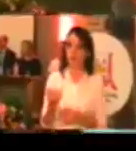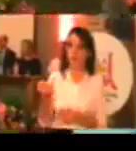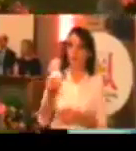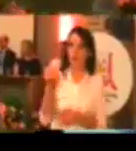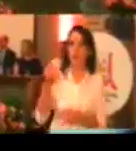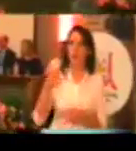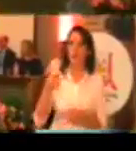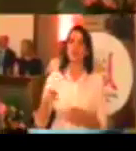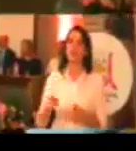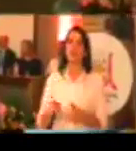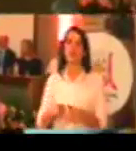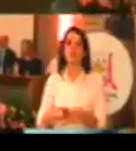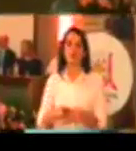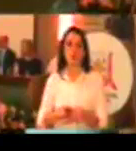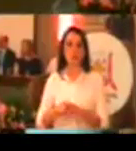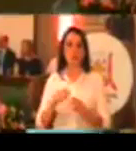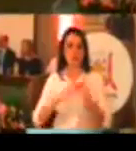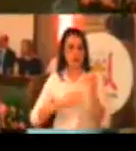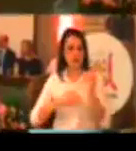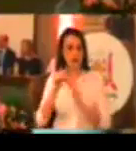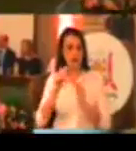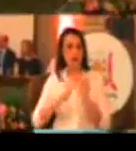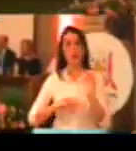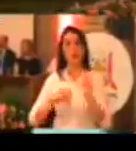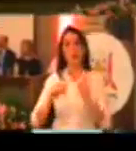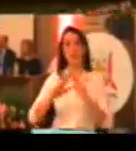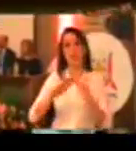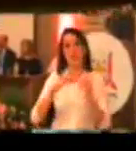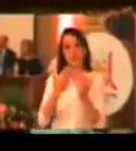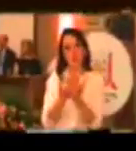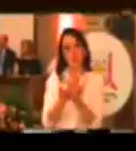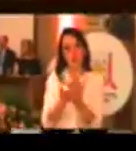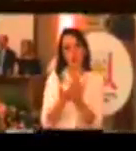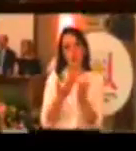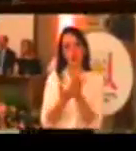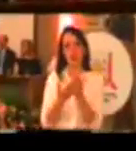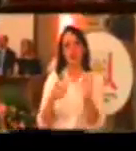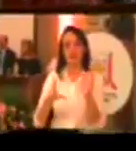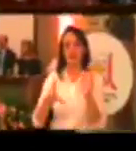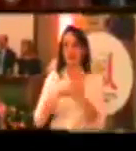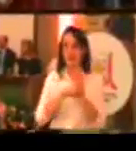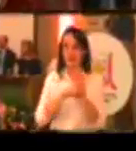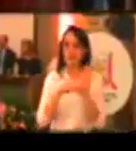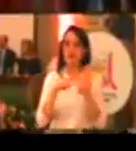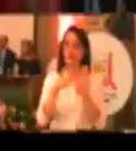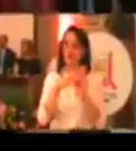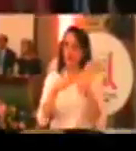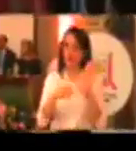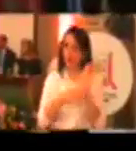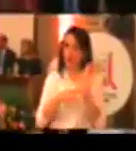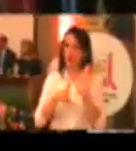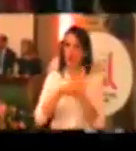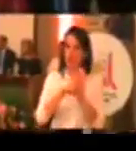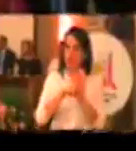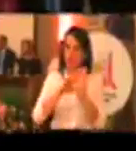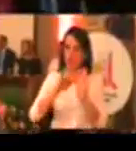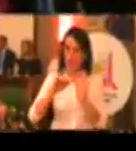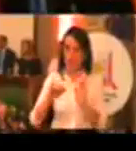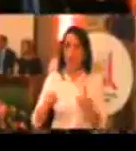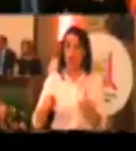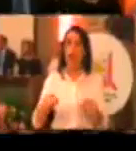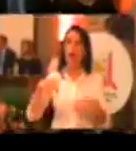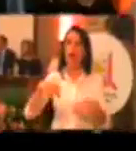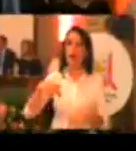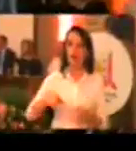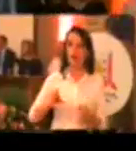presença deste importante instrumento da Escola do Legislativo, a Câmara de Criciúma sente-se honrada em